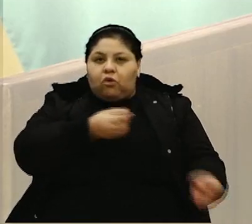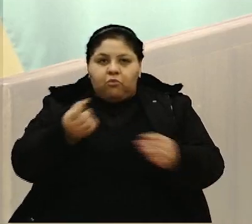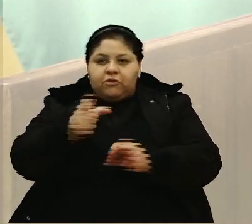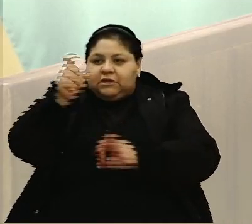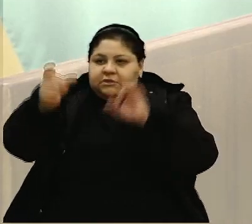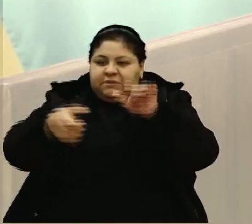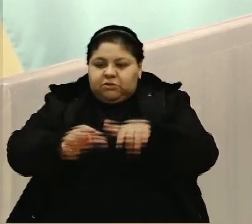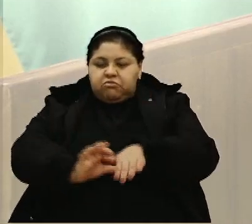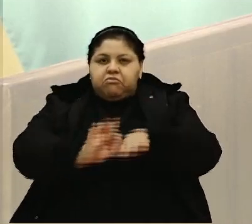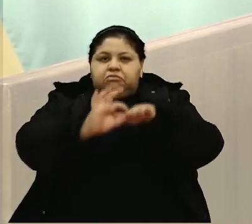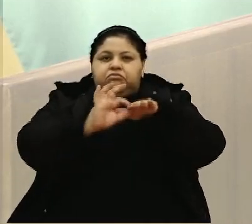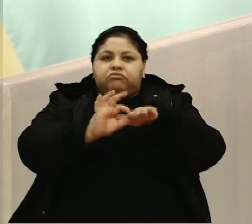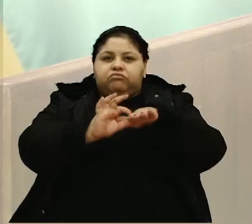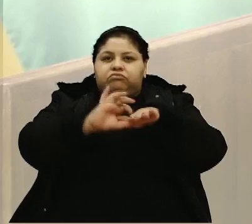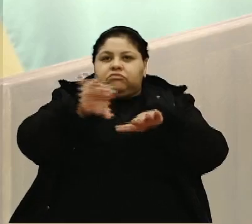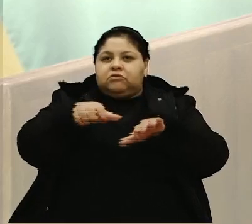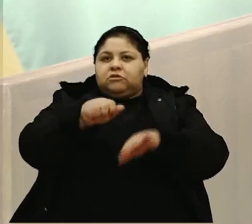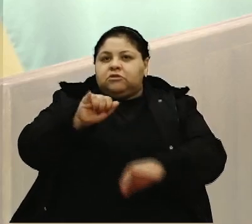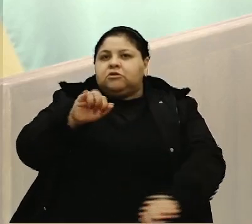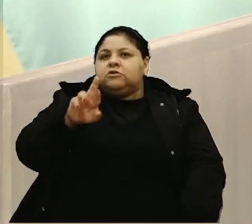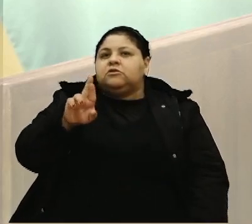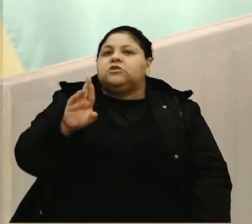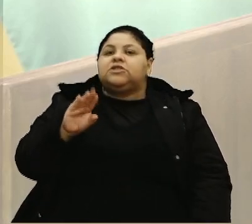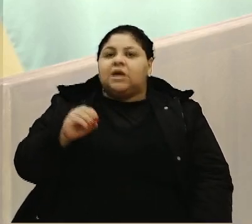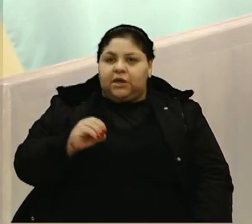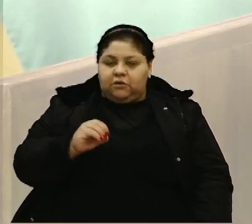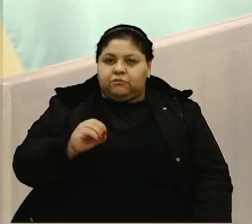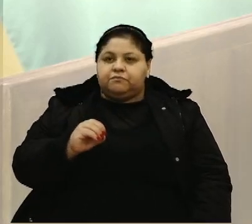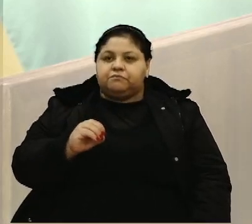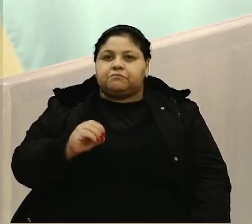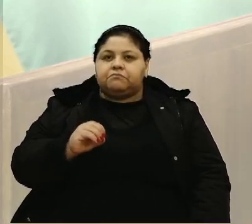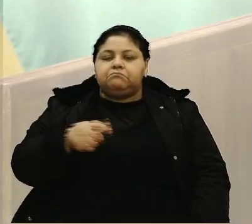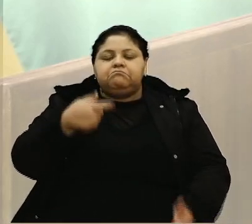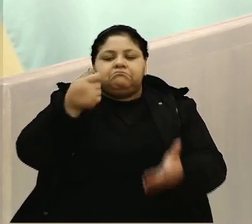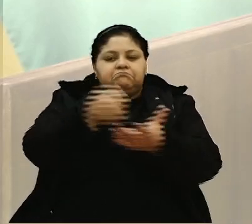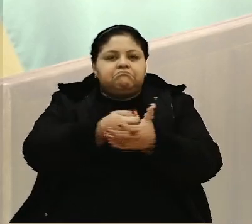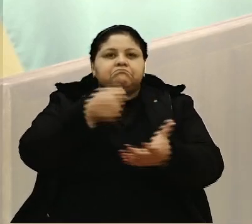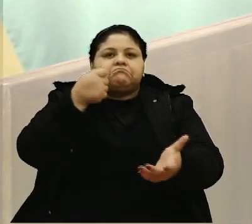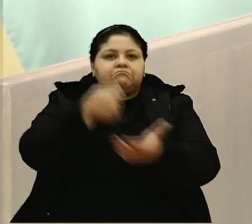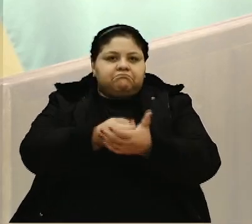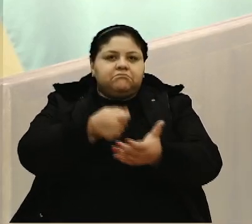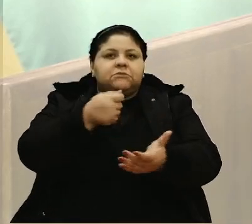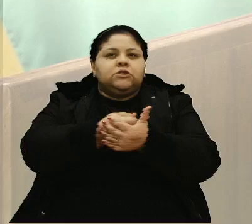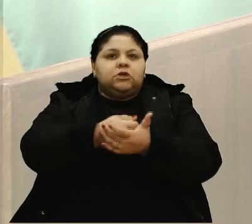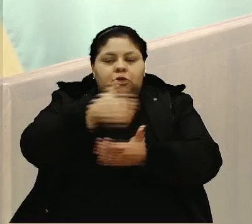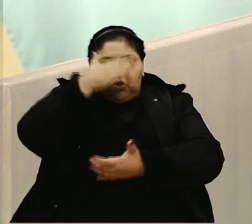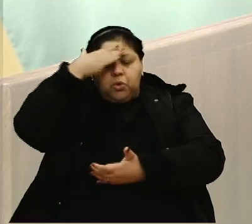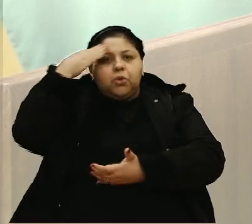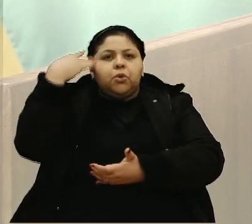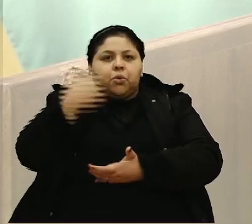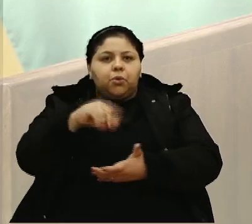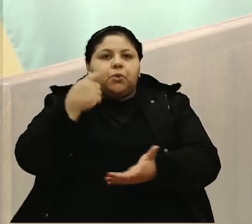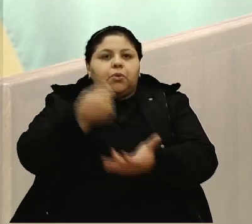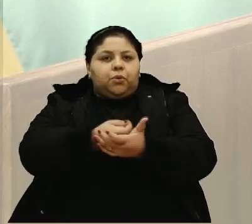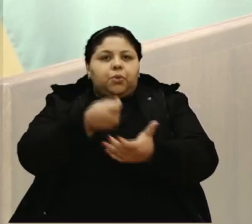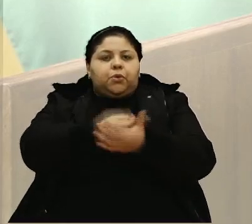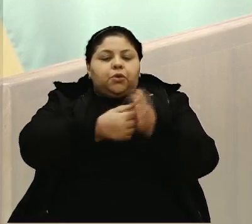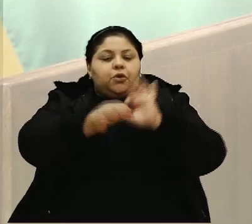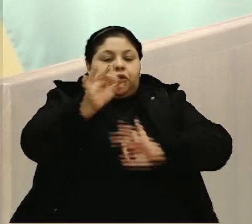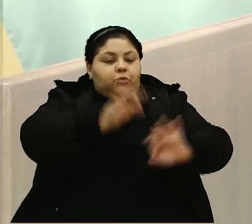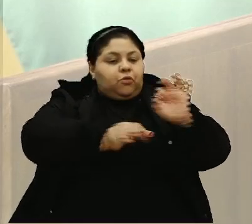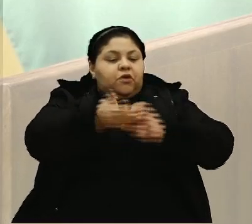lideranças. O Jairo Gomes, que é um lutador incansável, que coordena o